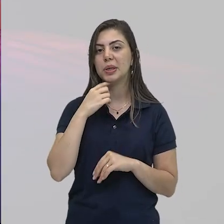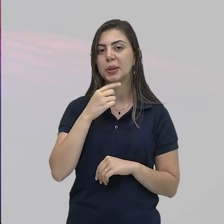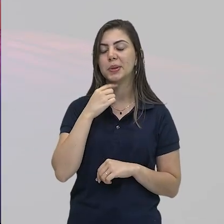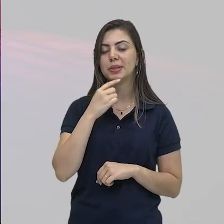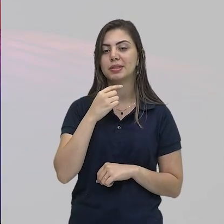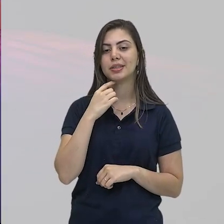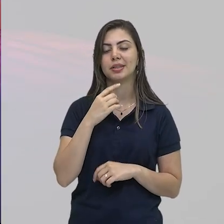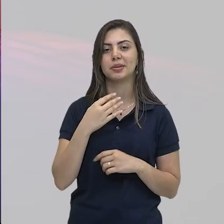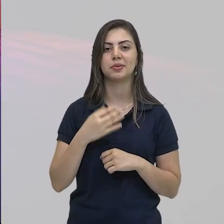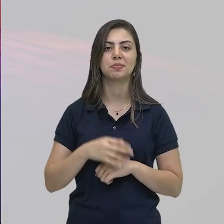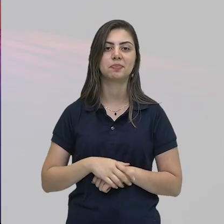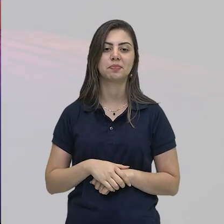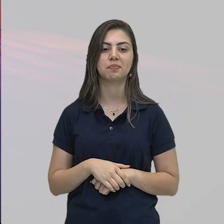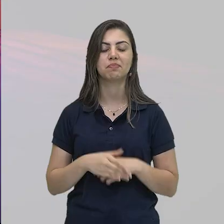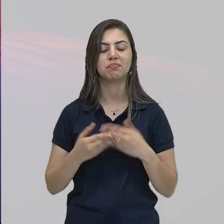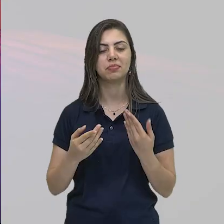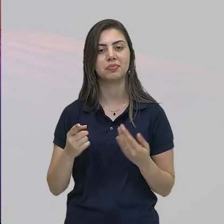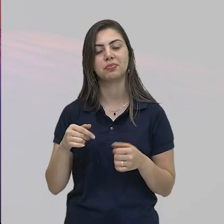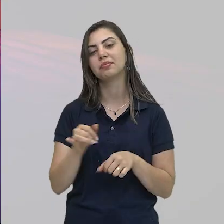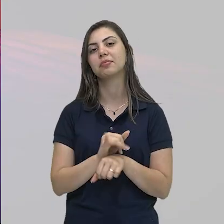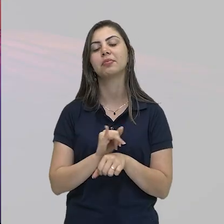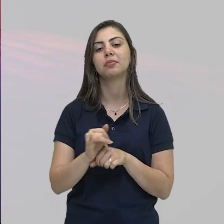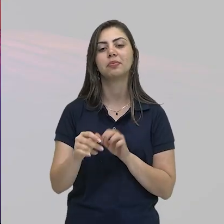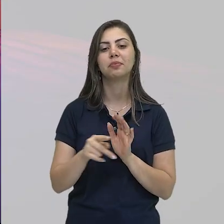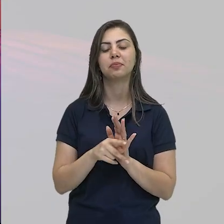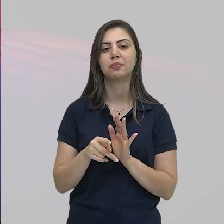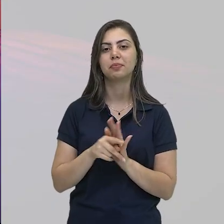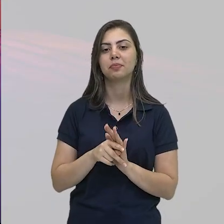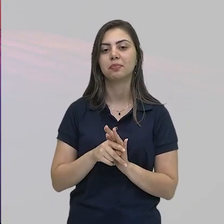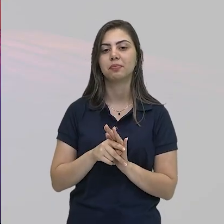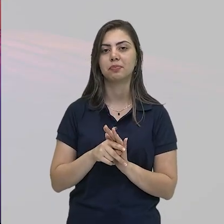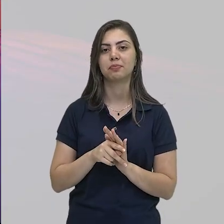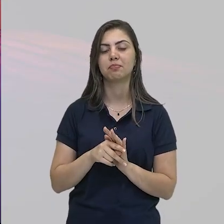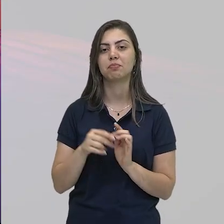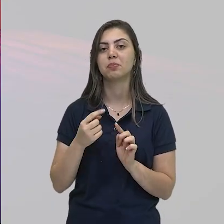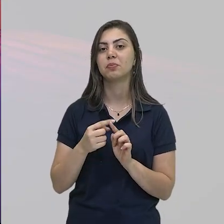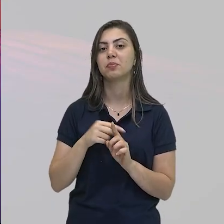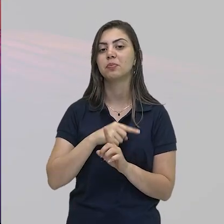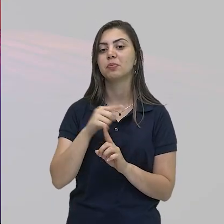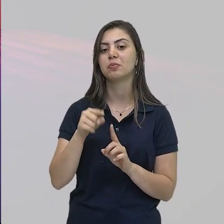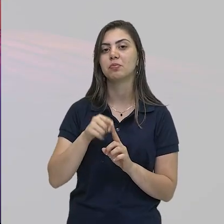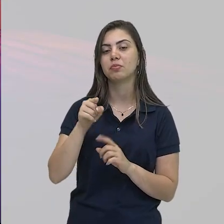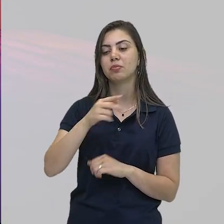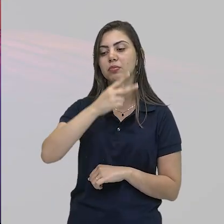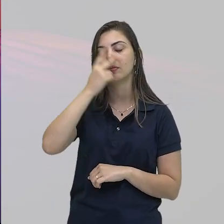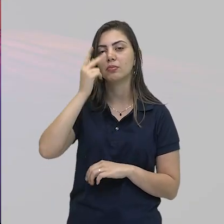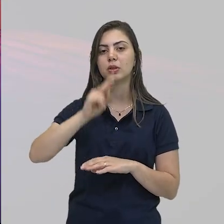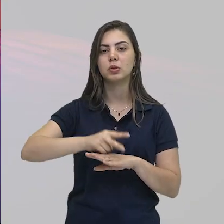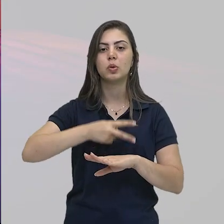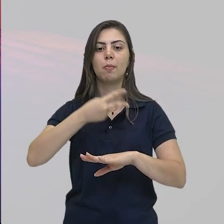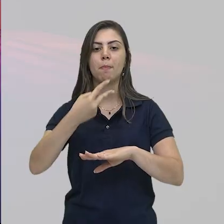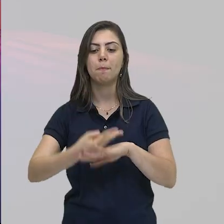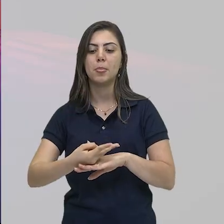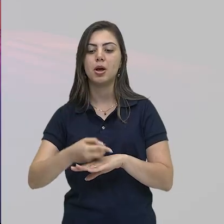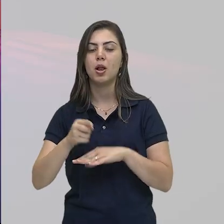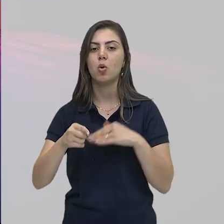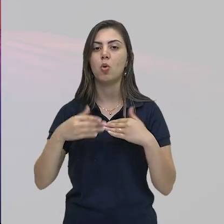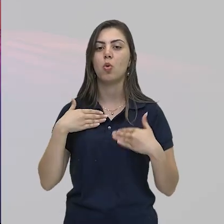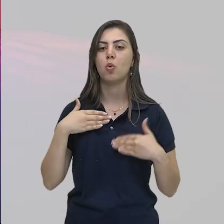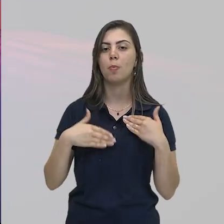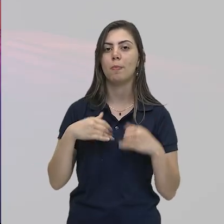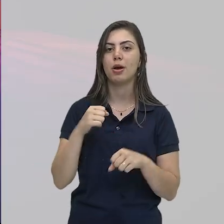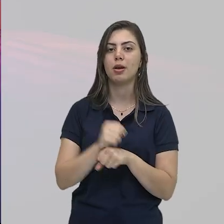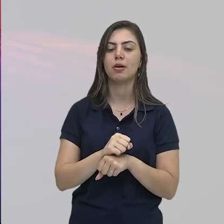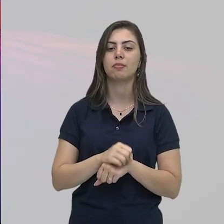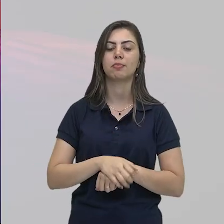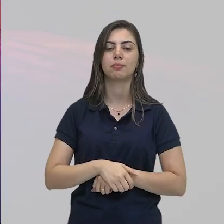uma técnica empregada nessa luta. O objetivo é colocar o oponente no chão e imobilizá-lo,